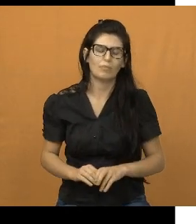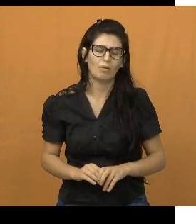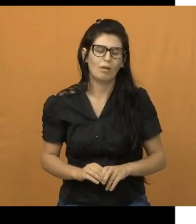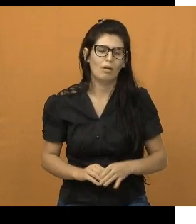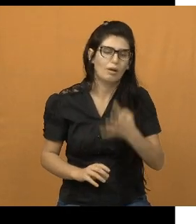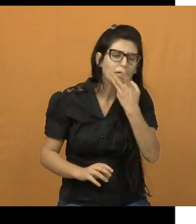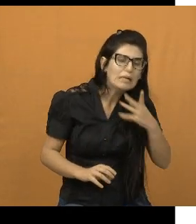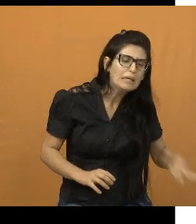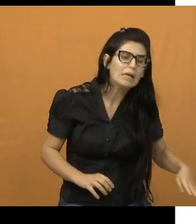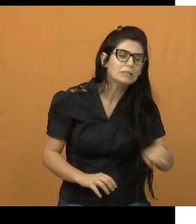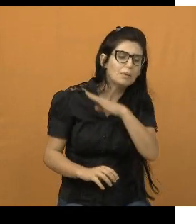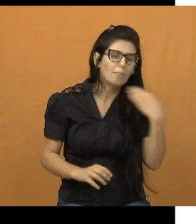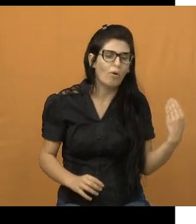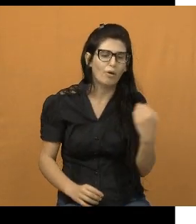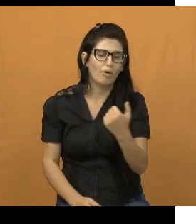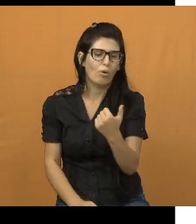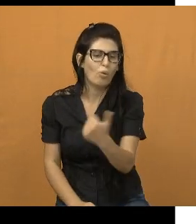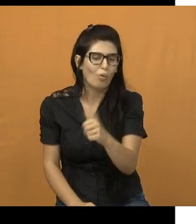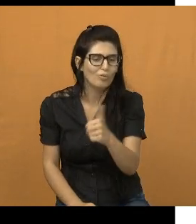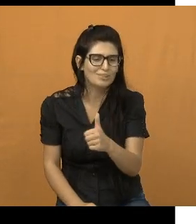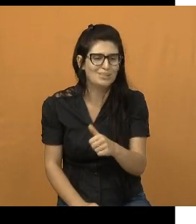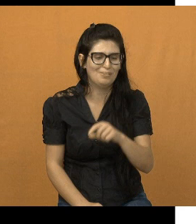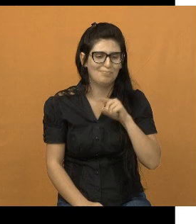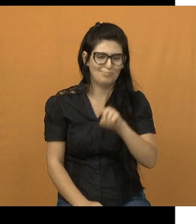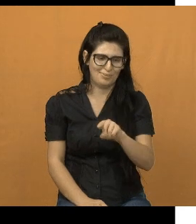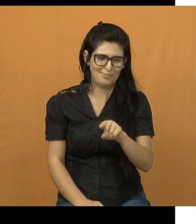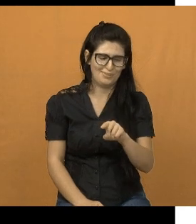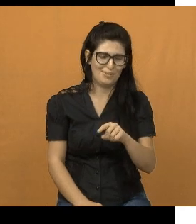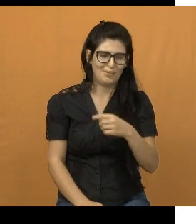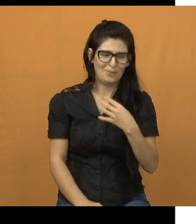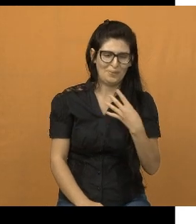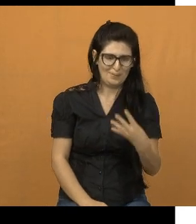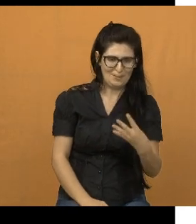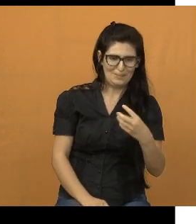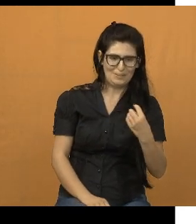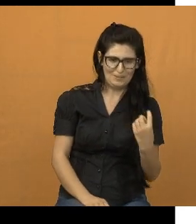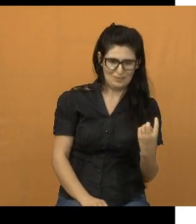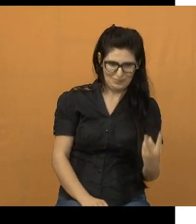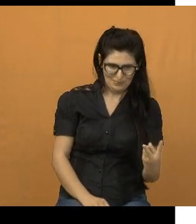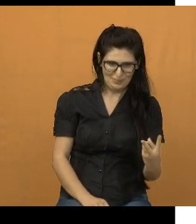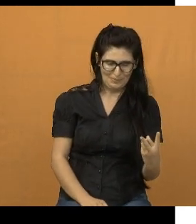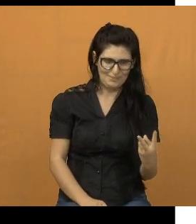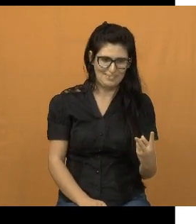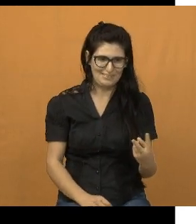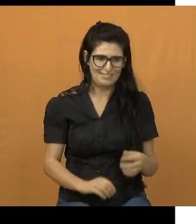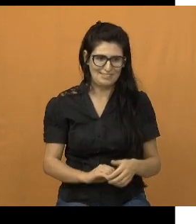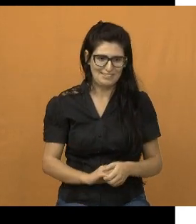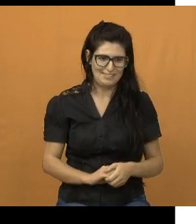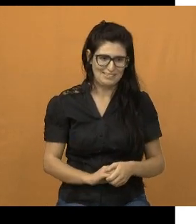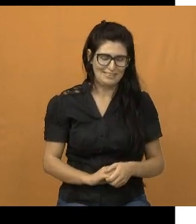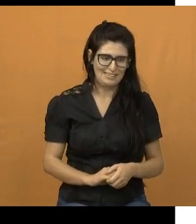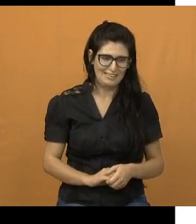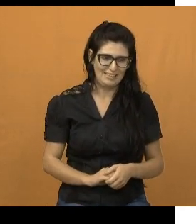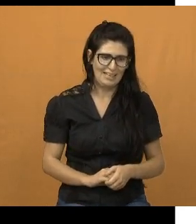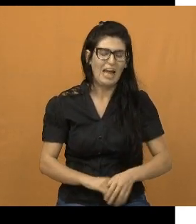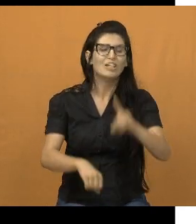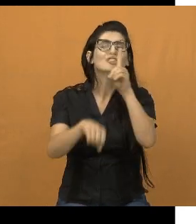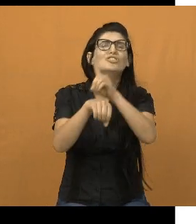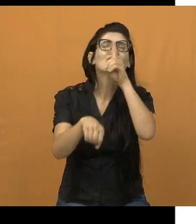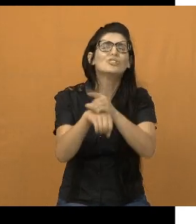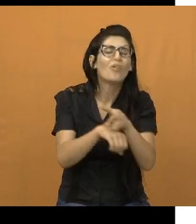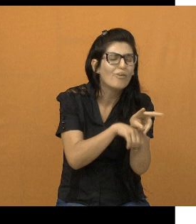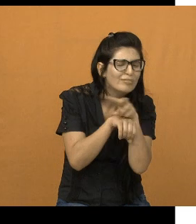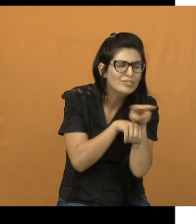de 11,42. No entanto, vou pedir um apoio aqui do nosso diretor da vigilância